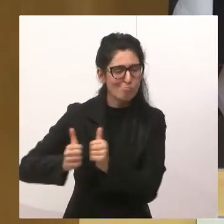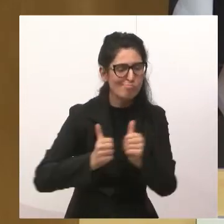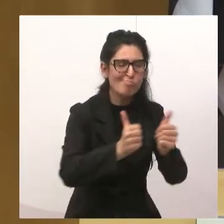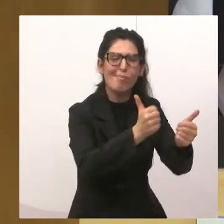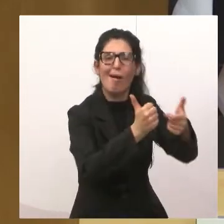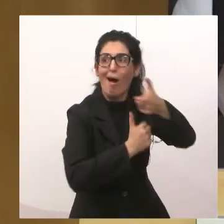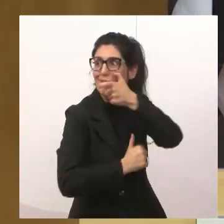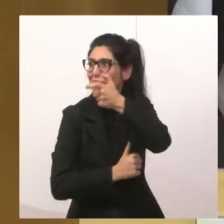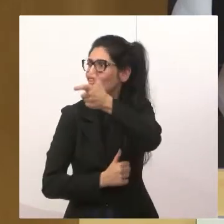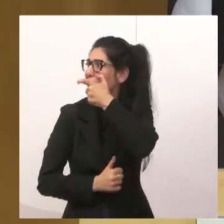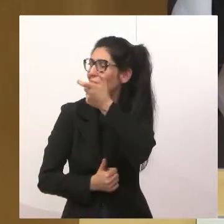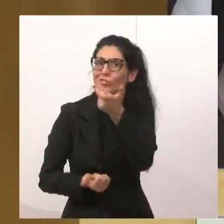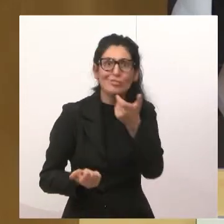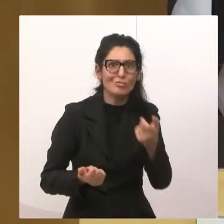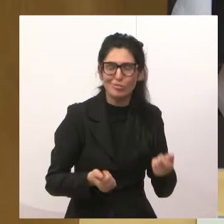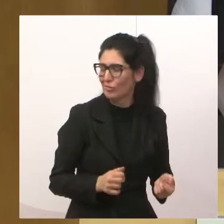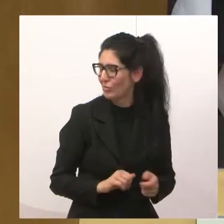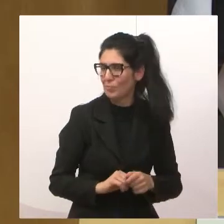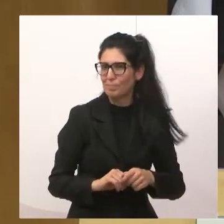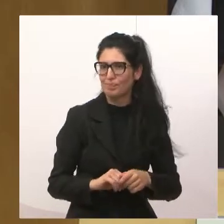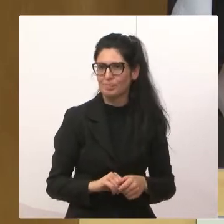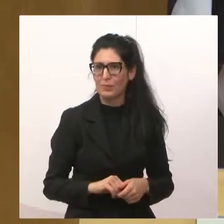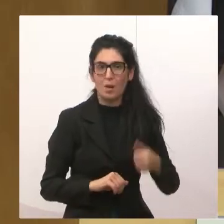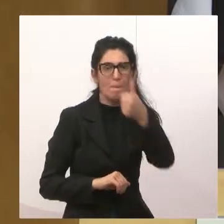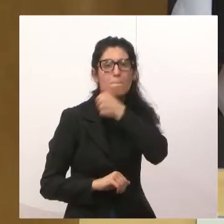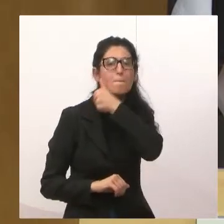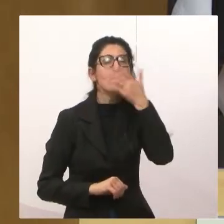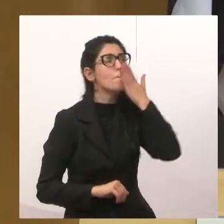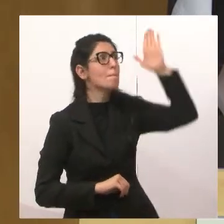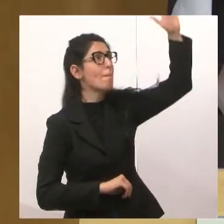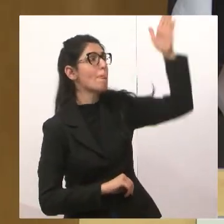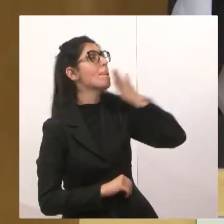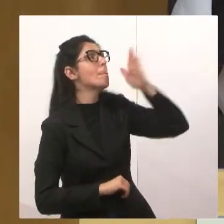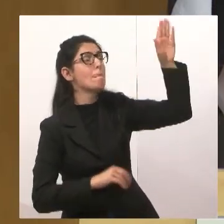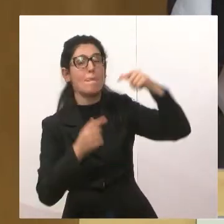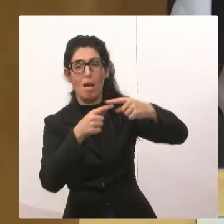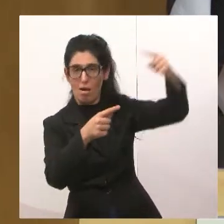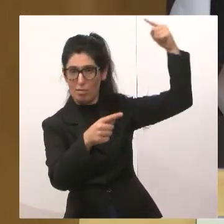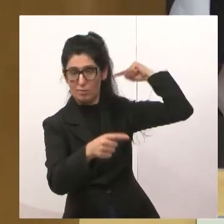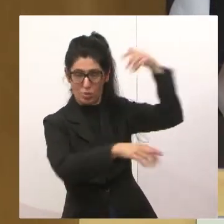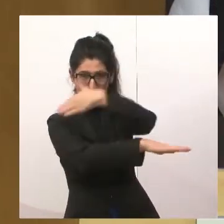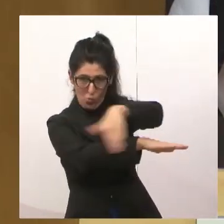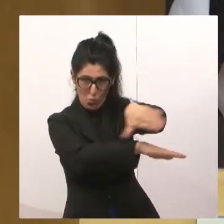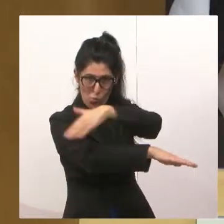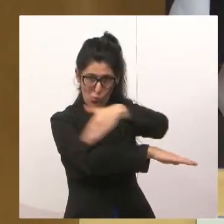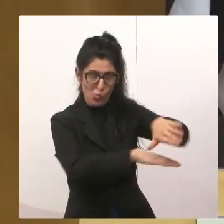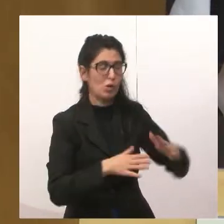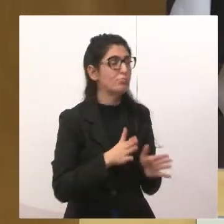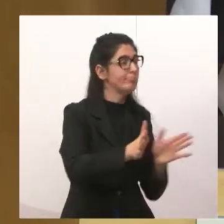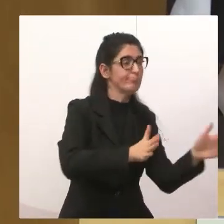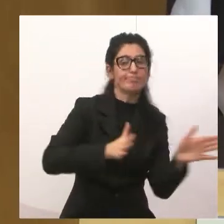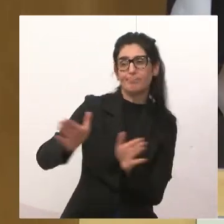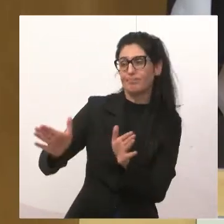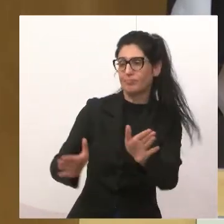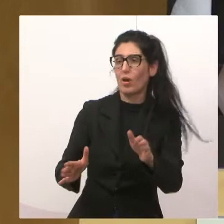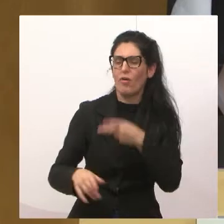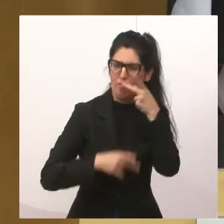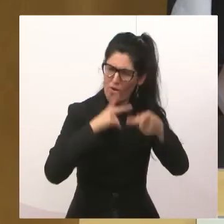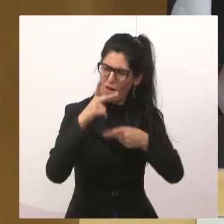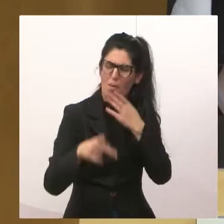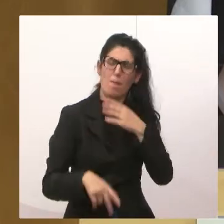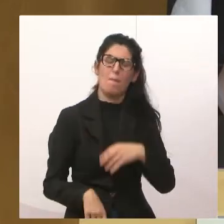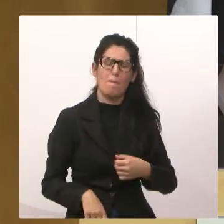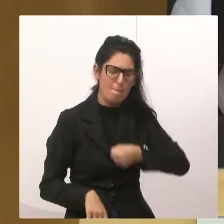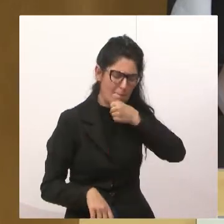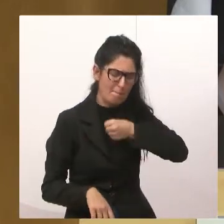que, desde que eu fiz campanha nas ruas, eu sempre falava com relação ao idoso, e agora a gente está aqui na Câmara